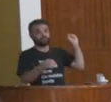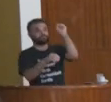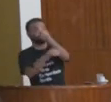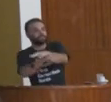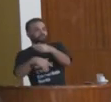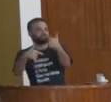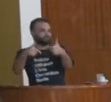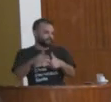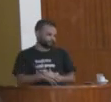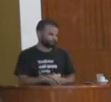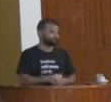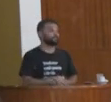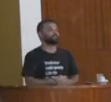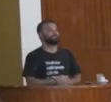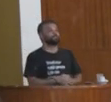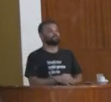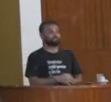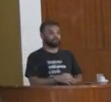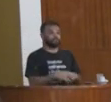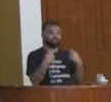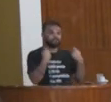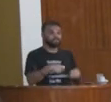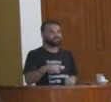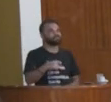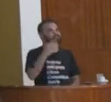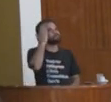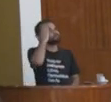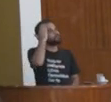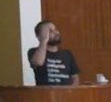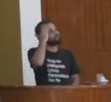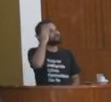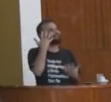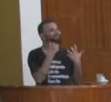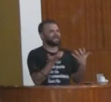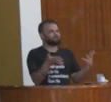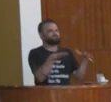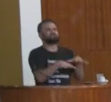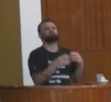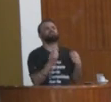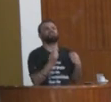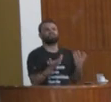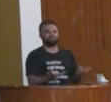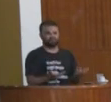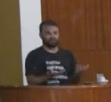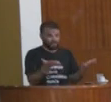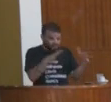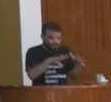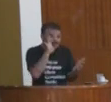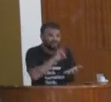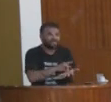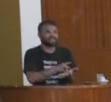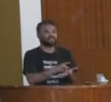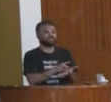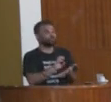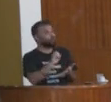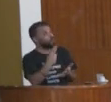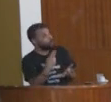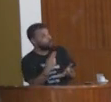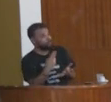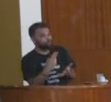precisamos ter noção do que nós queremos com a nossa inclusão. Nós queremos inclusão de fato ou nós